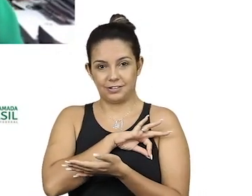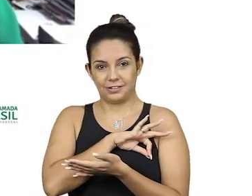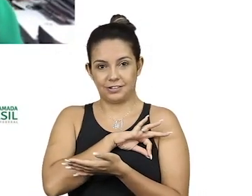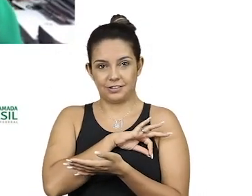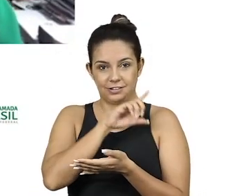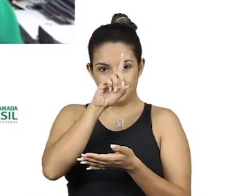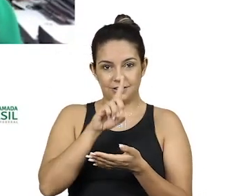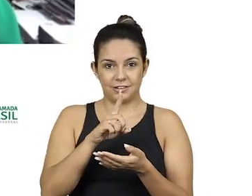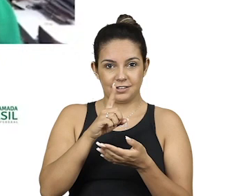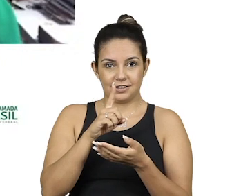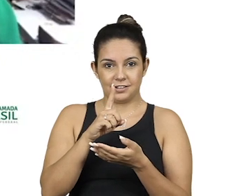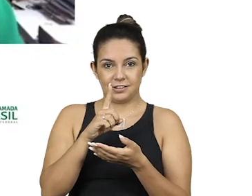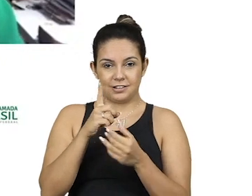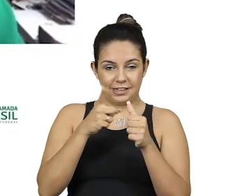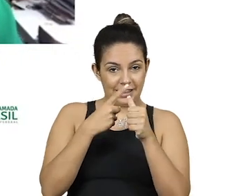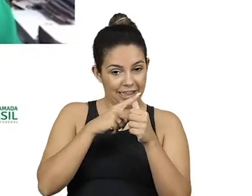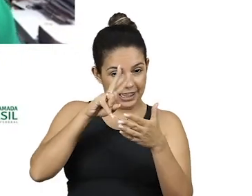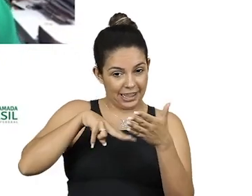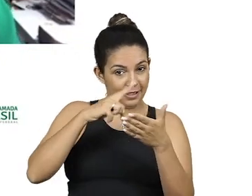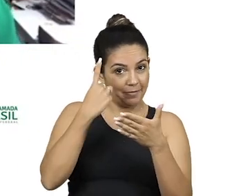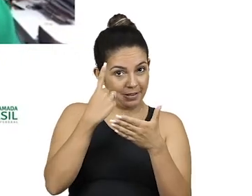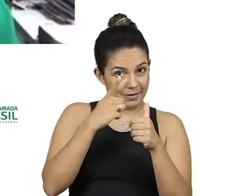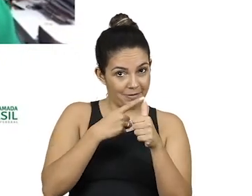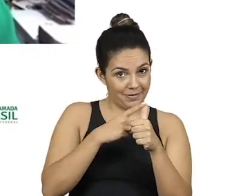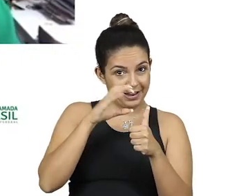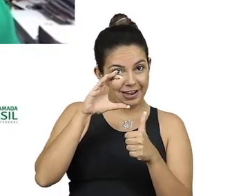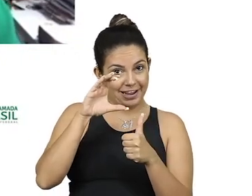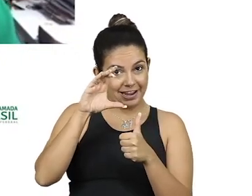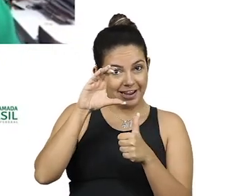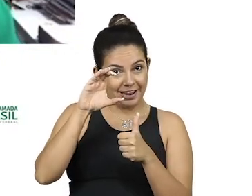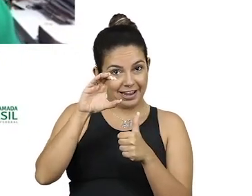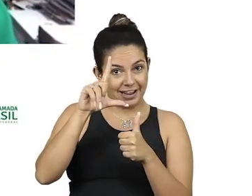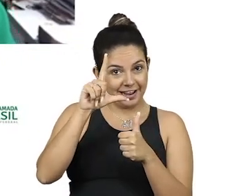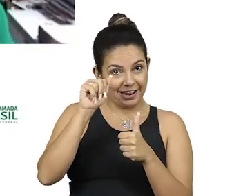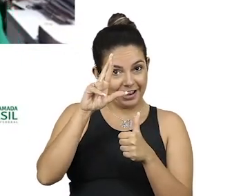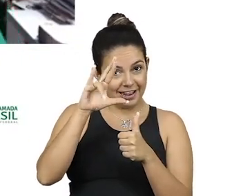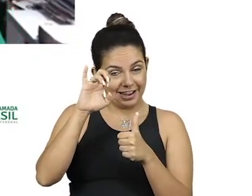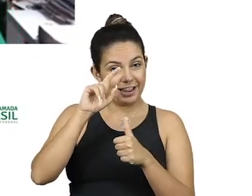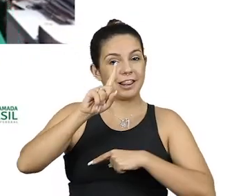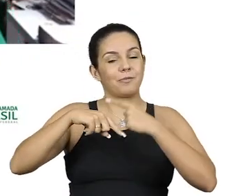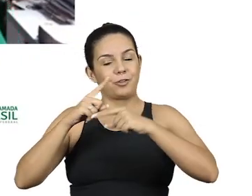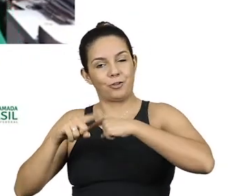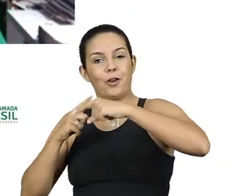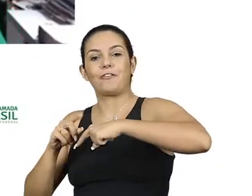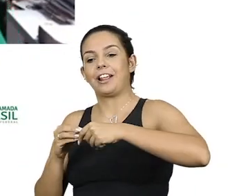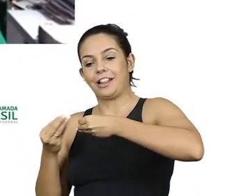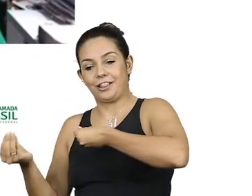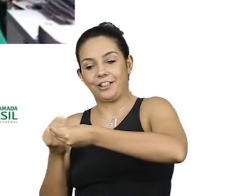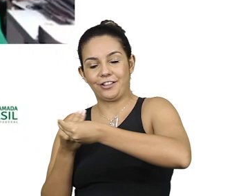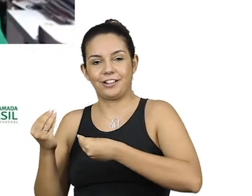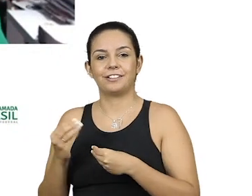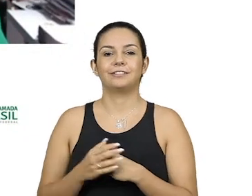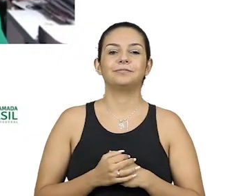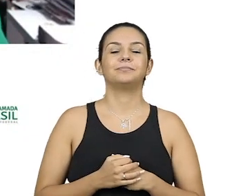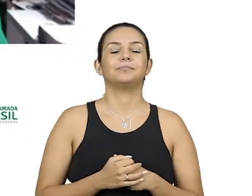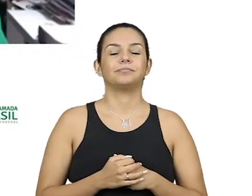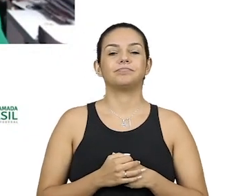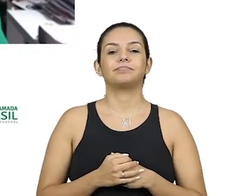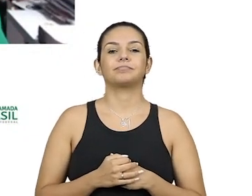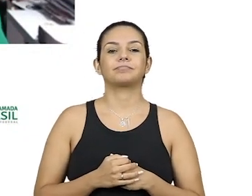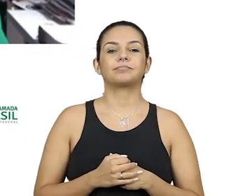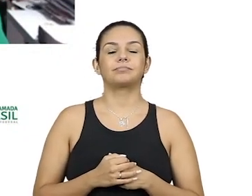tinha direito de primazia de ler Clarice, em primeiro lugar. E depois